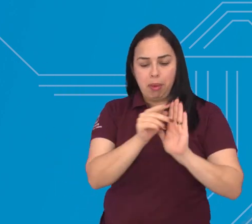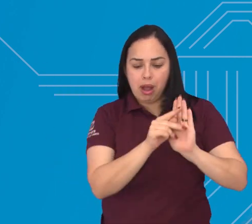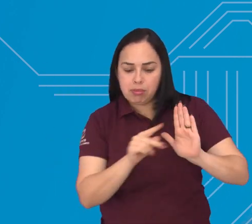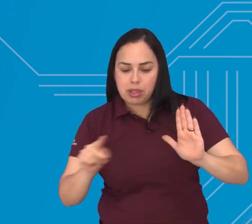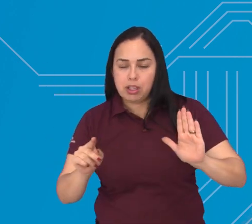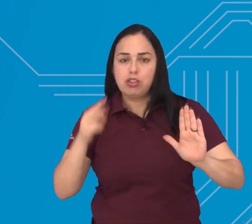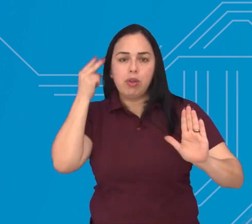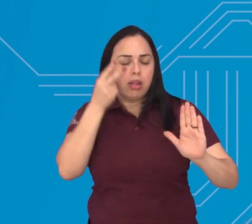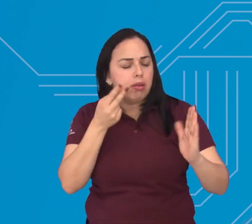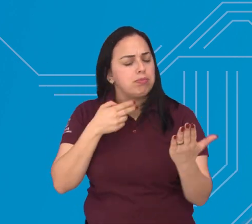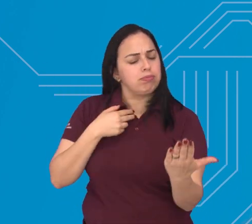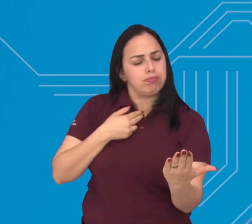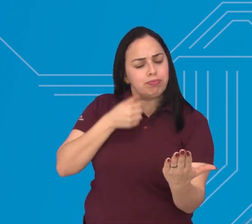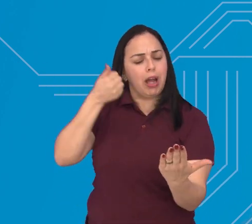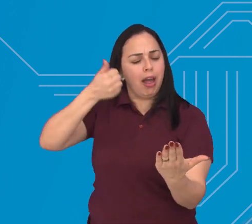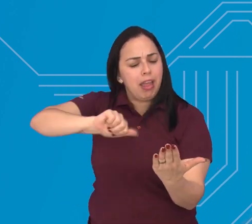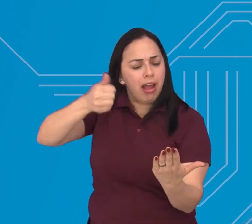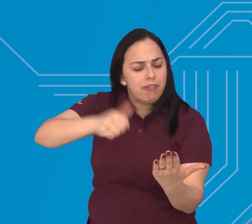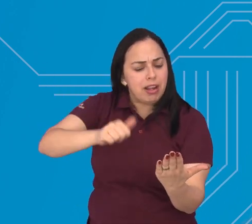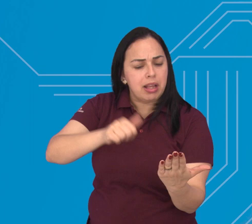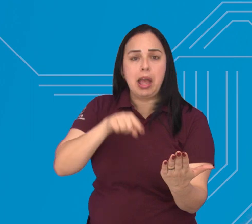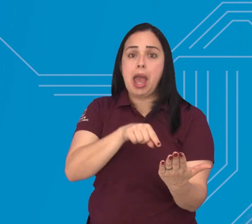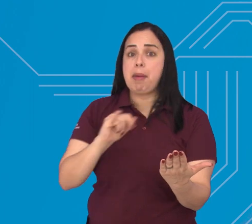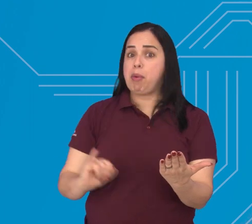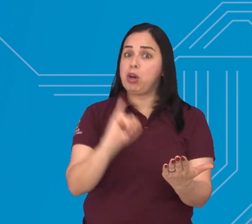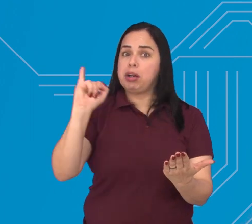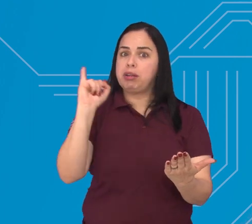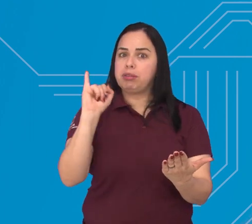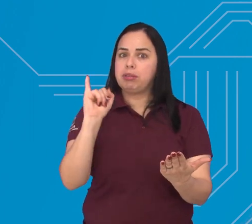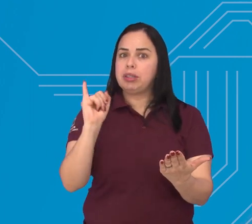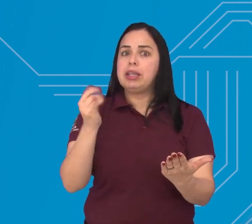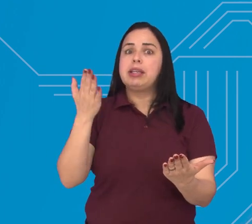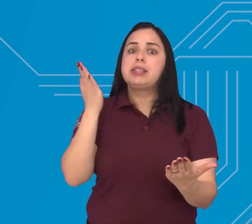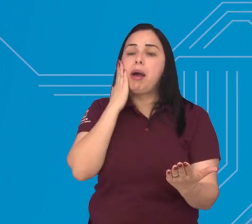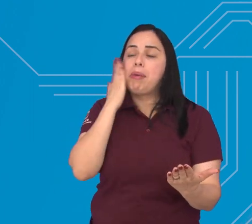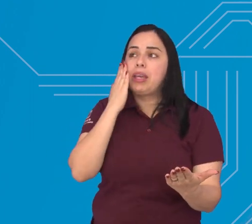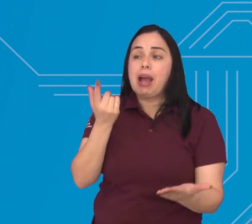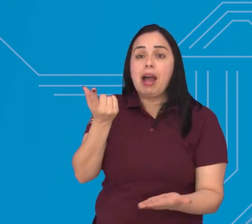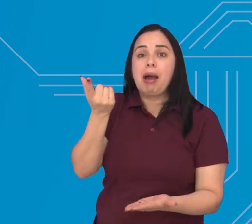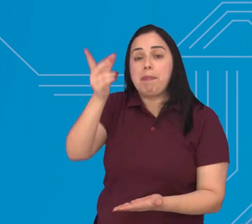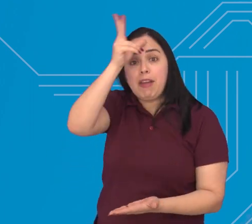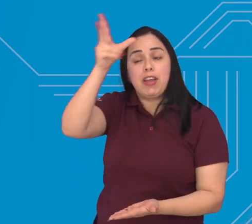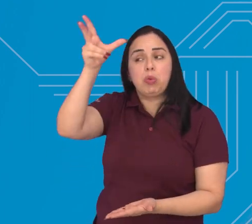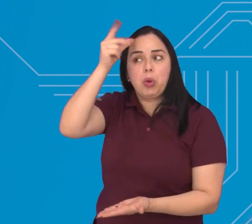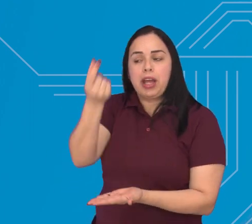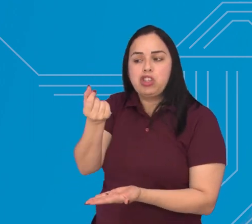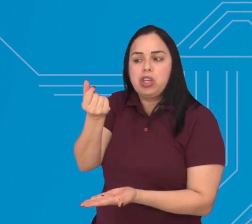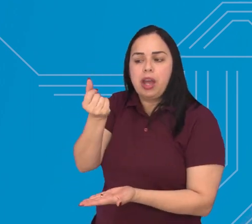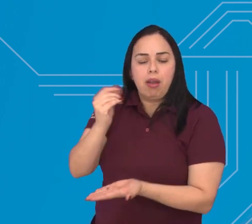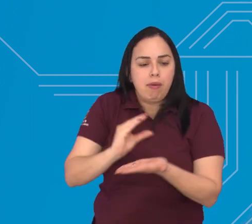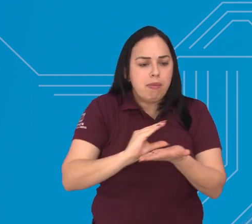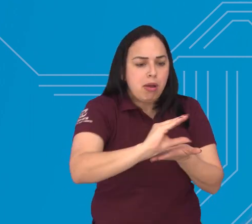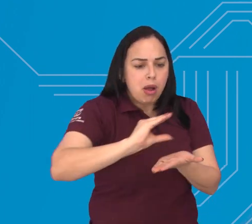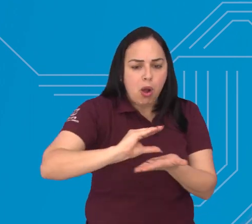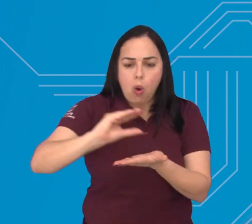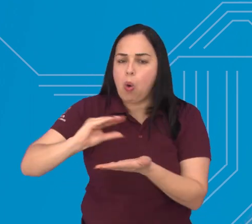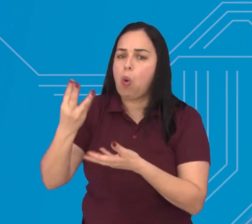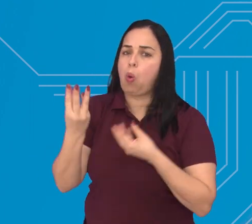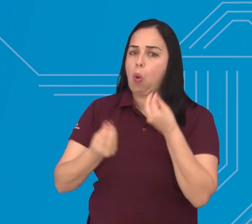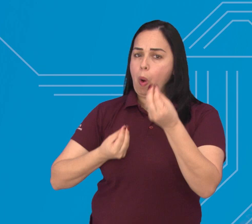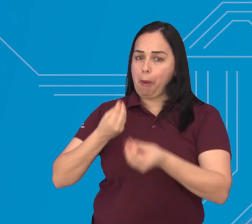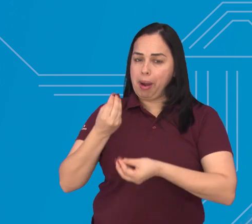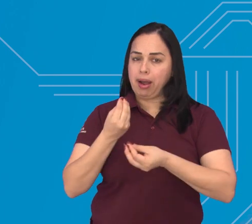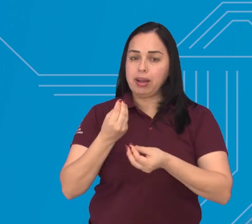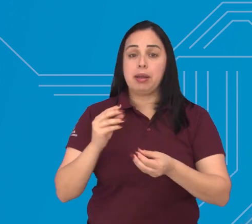vereadores estão analisando a proposta. Ela é muito importante porque define como a Prefeitura vai distribuir as verbas e investimentos